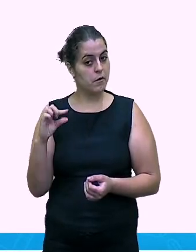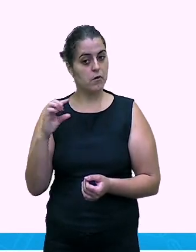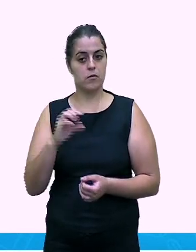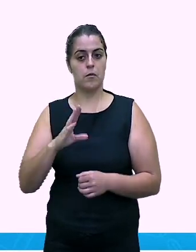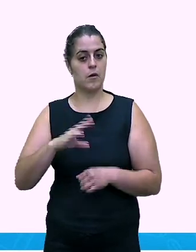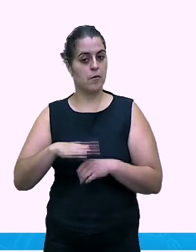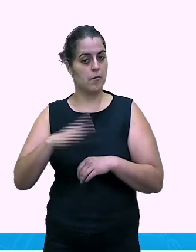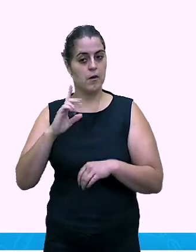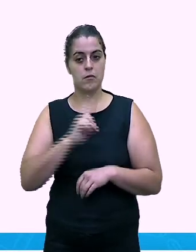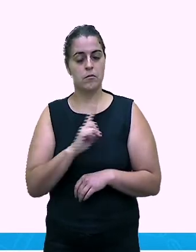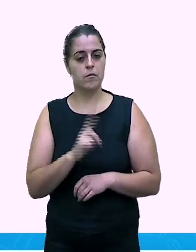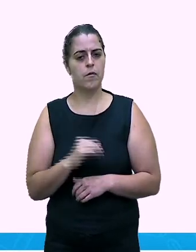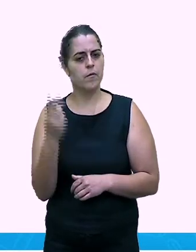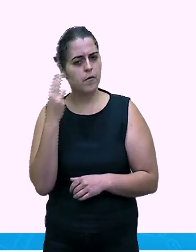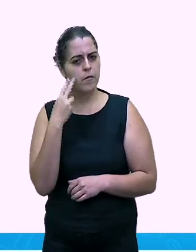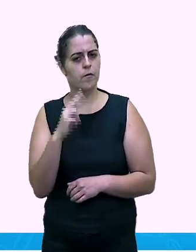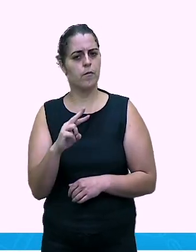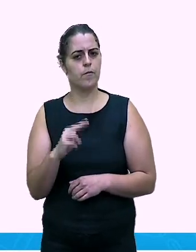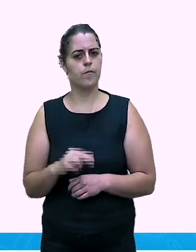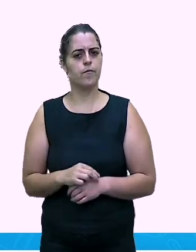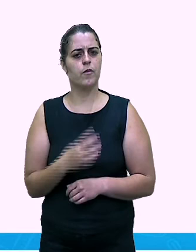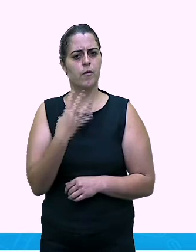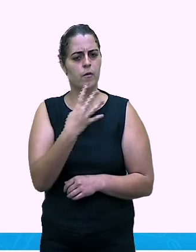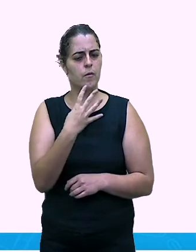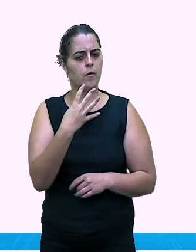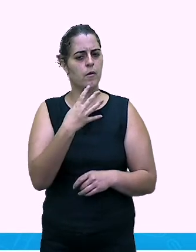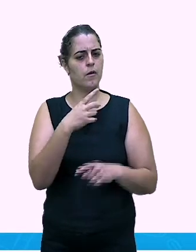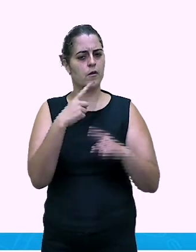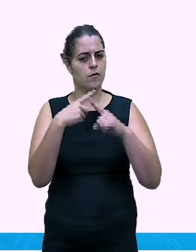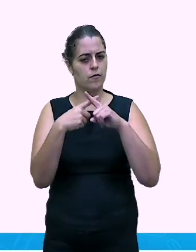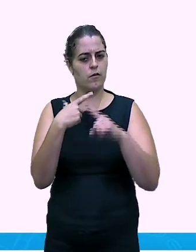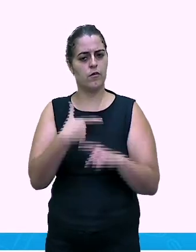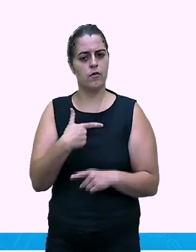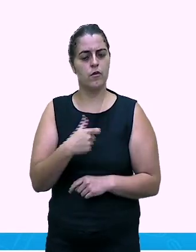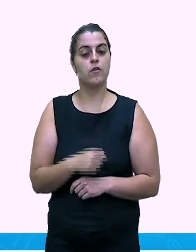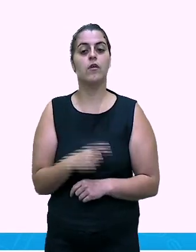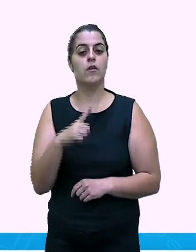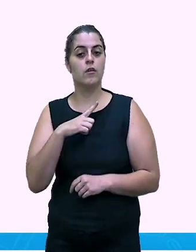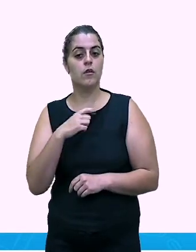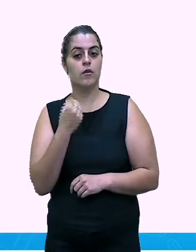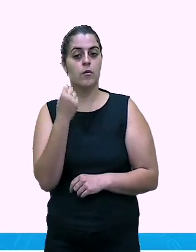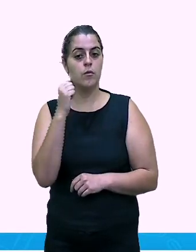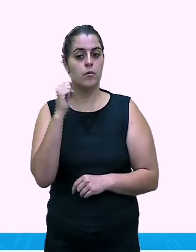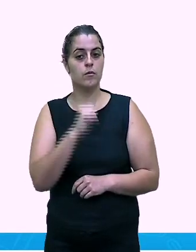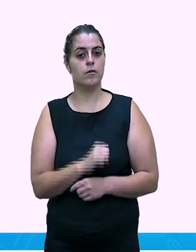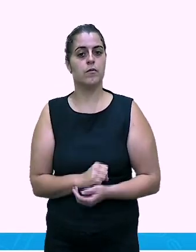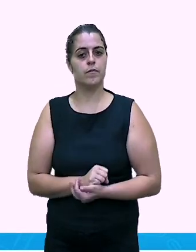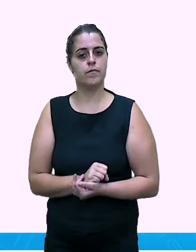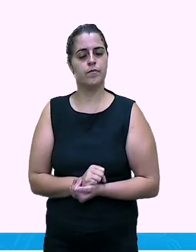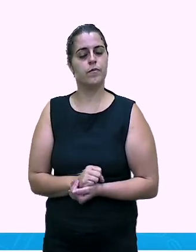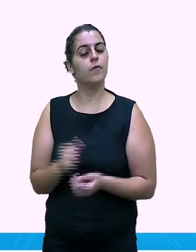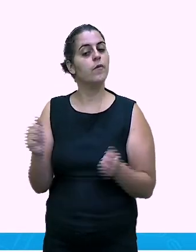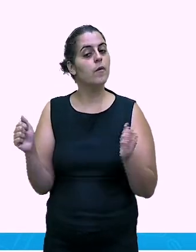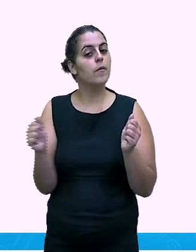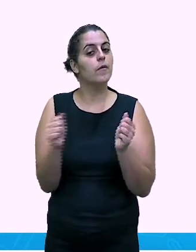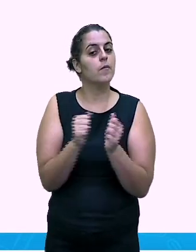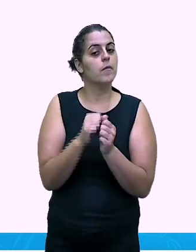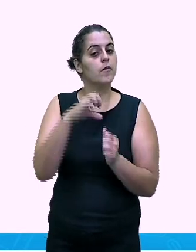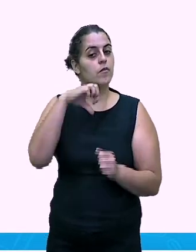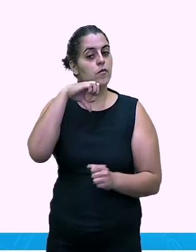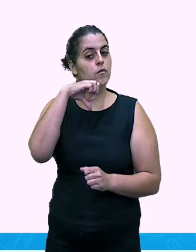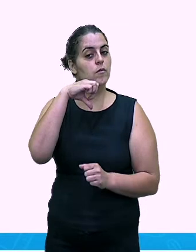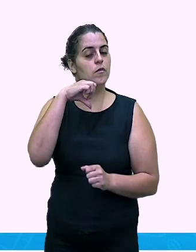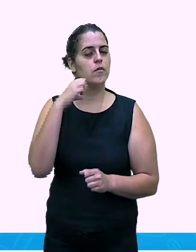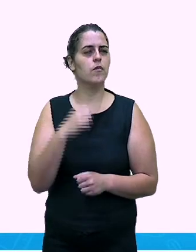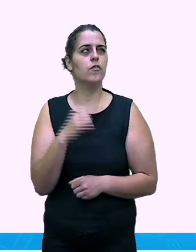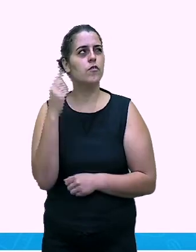vamos descer um pouquinho, né? Então, olha aqui, ó, 4 vezes 2, eu tenho 8. Aproximou de 9.